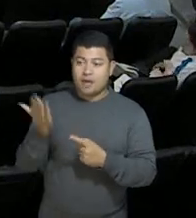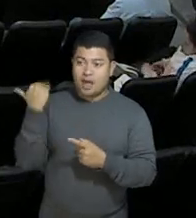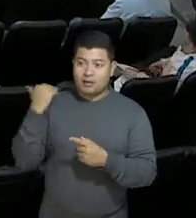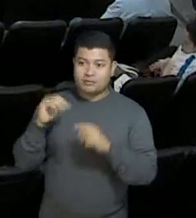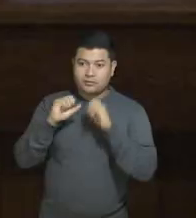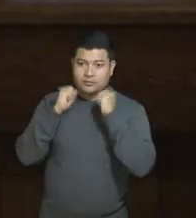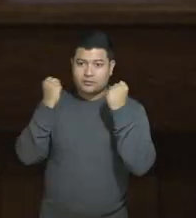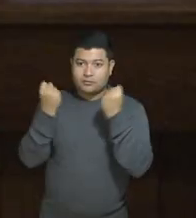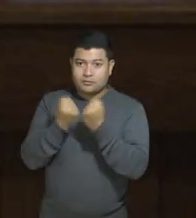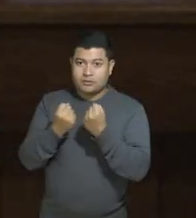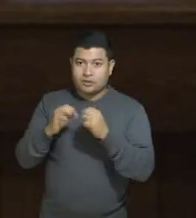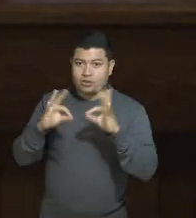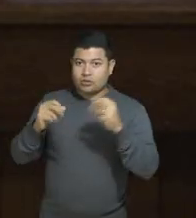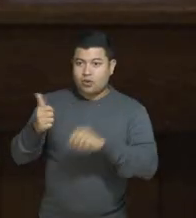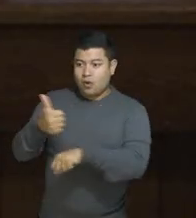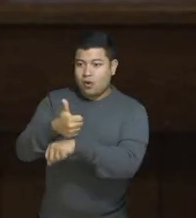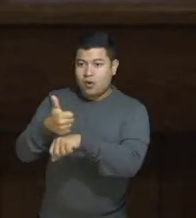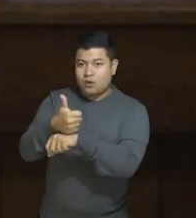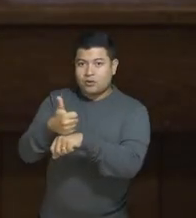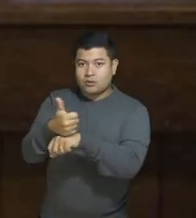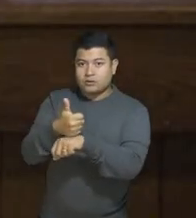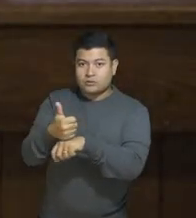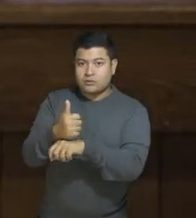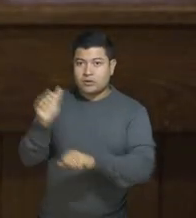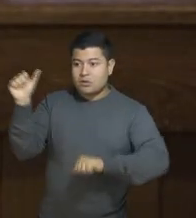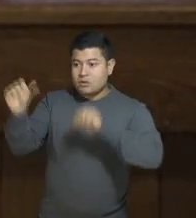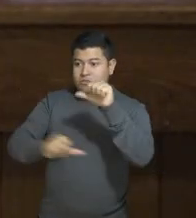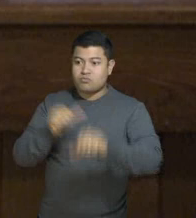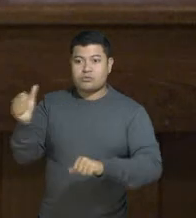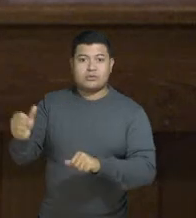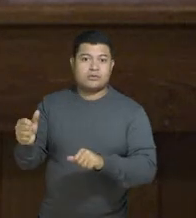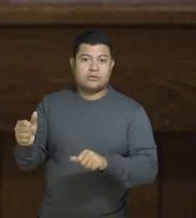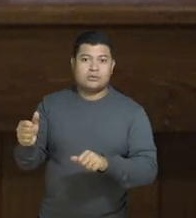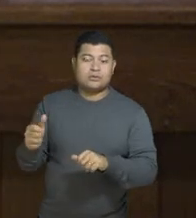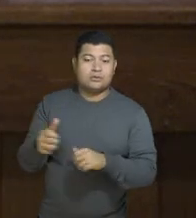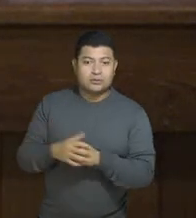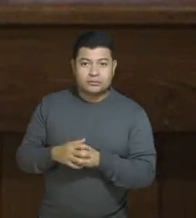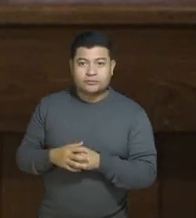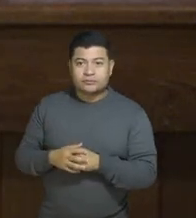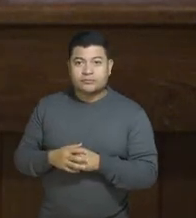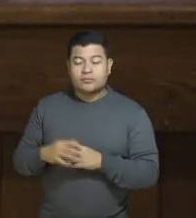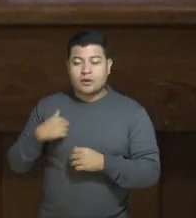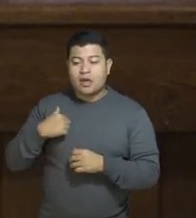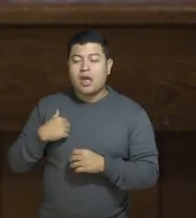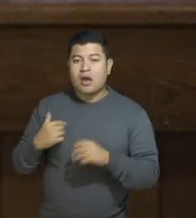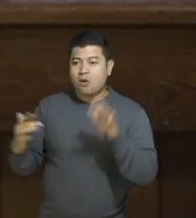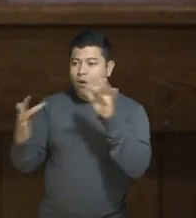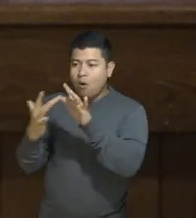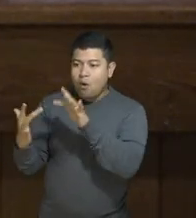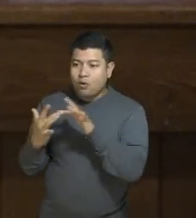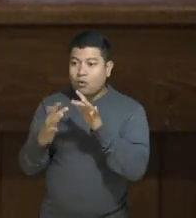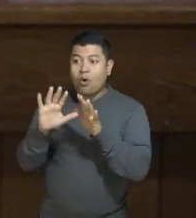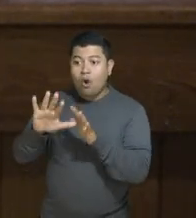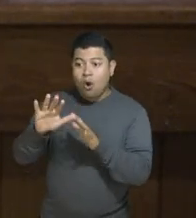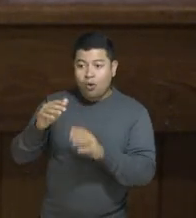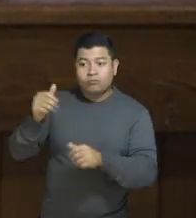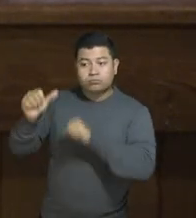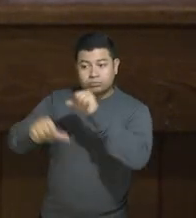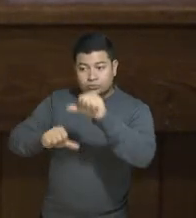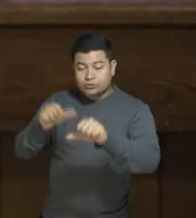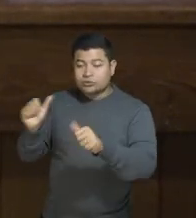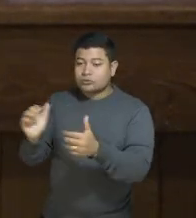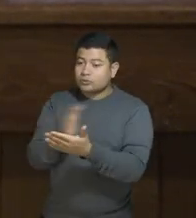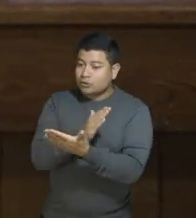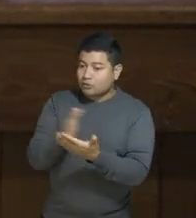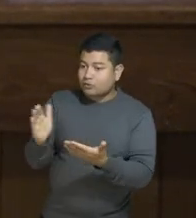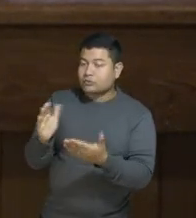com todos os profissionais. Filmei, e quando mudou a versão, eu entrei em contato com cada um e disse assim, olha, mudou, vai mudar algumas